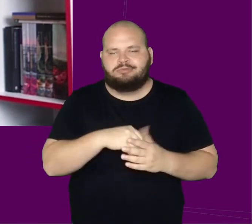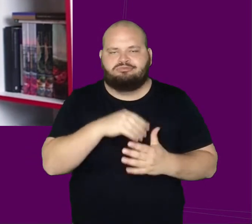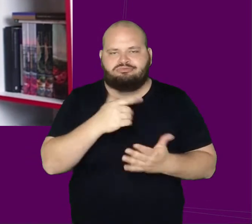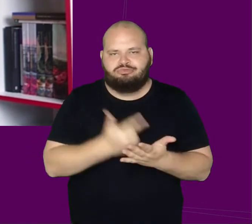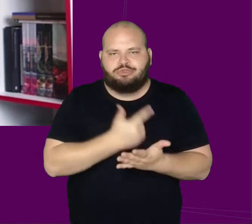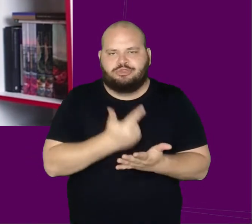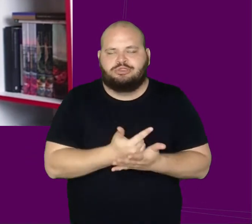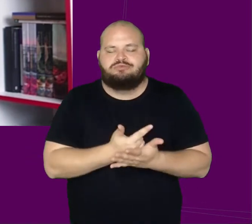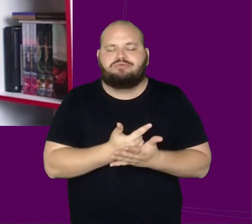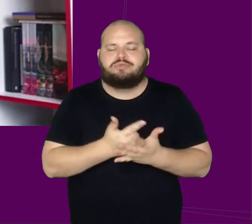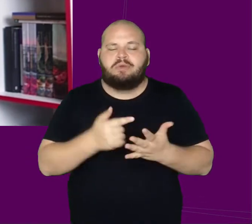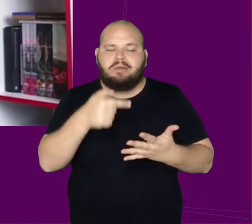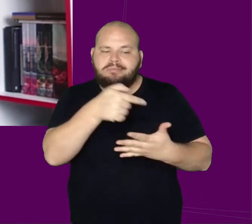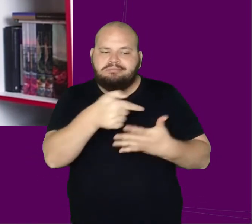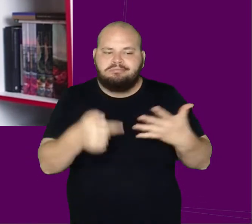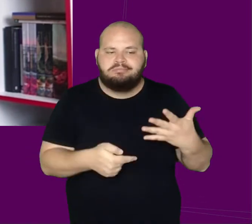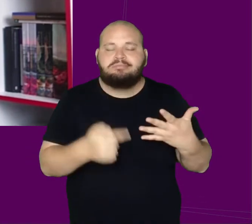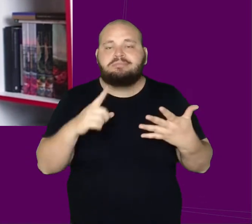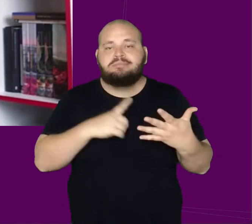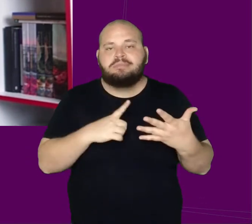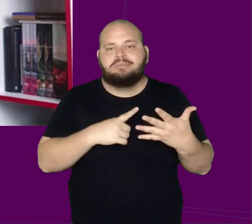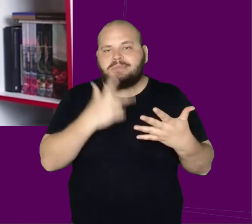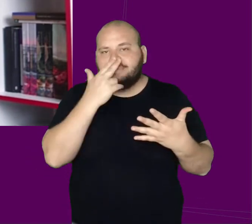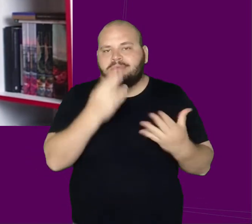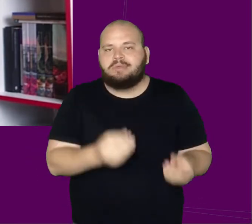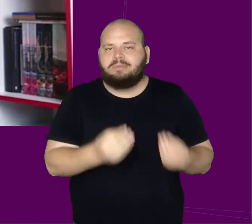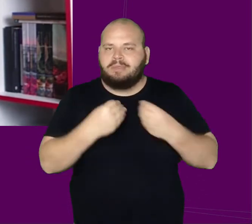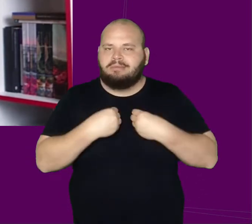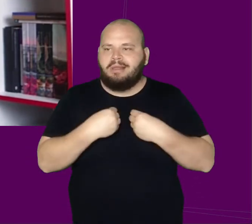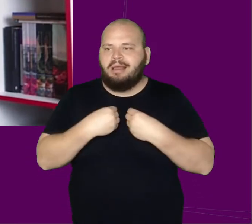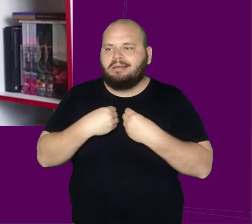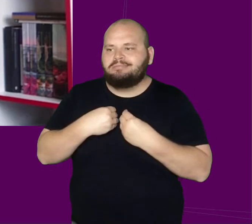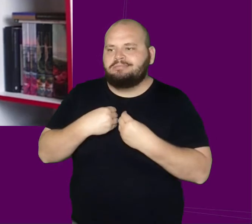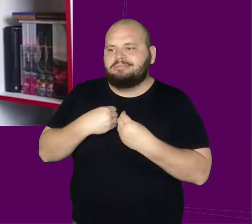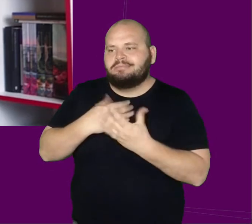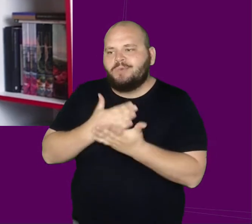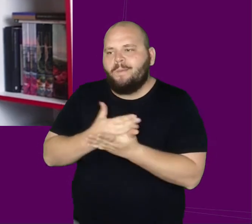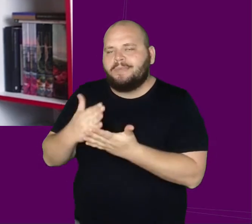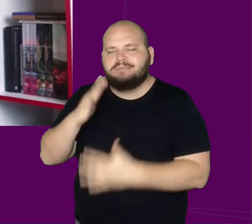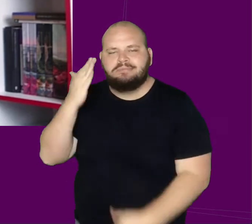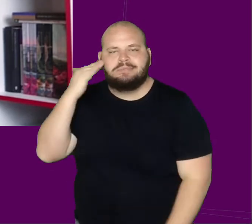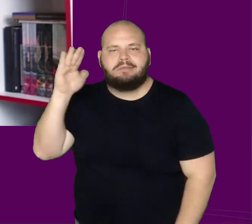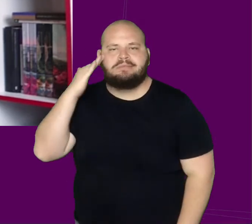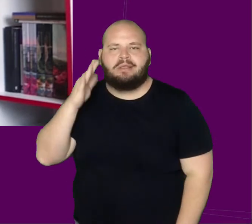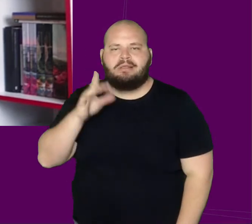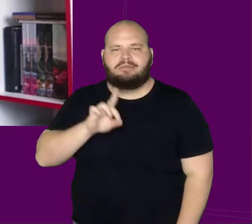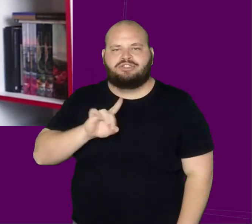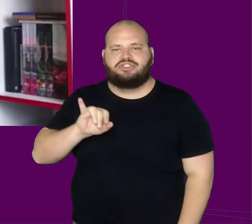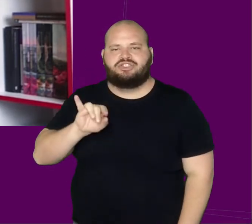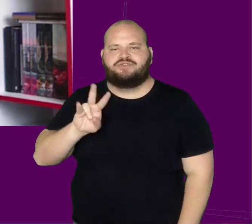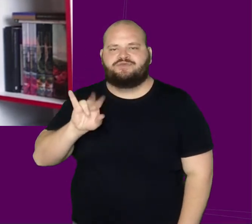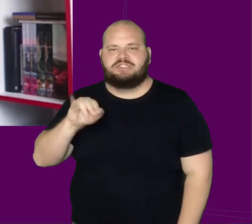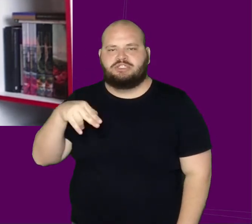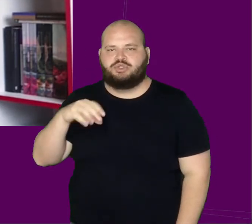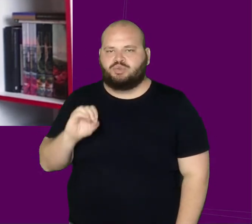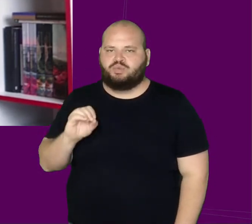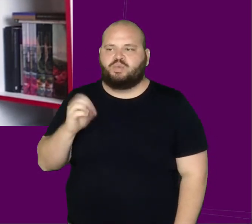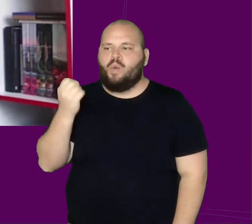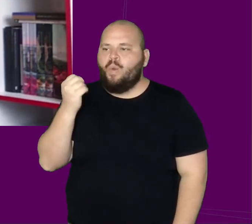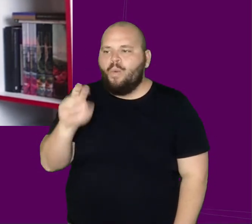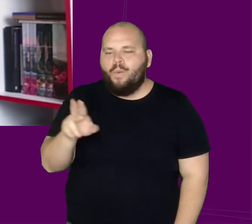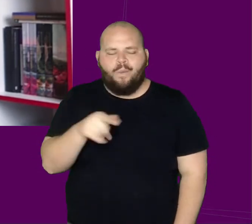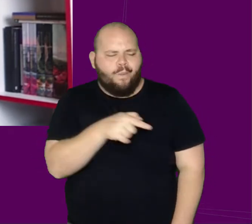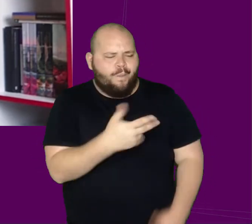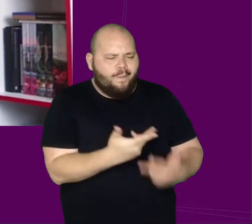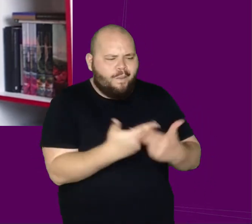parte desse bagagem, são caminhos de acesso para esse divino, né? Ou como que ela pode reconhecer esse divino